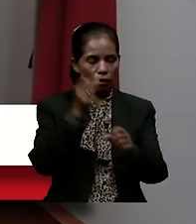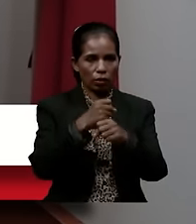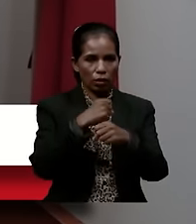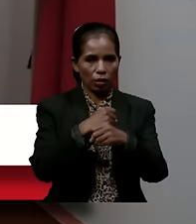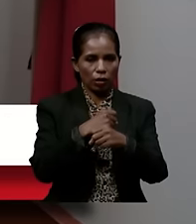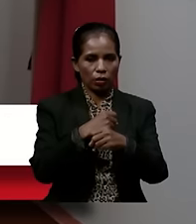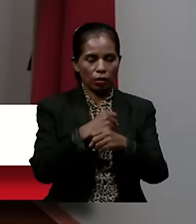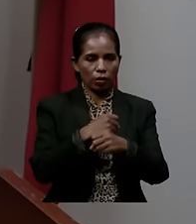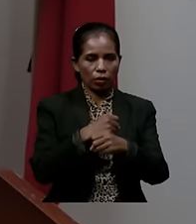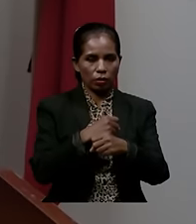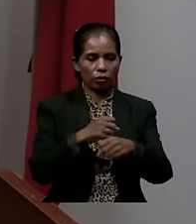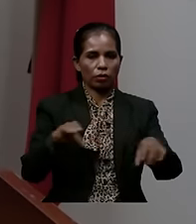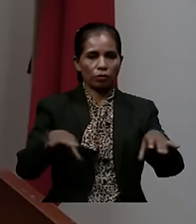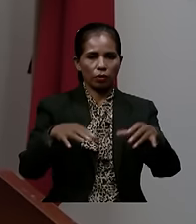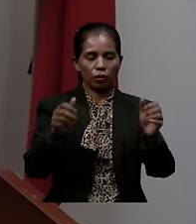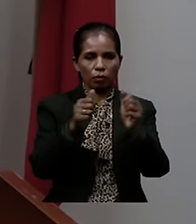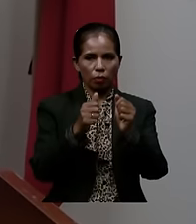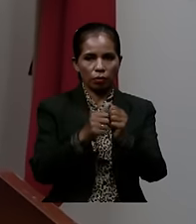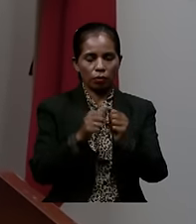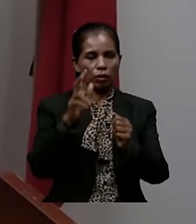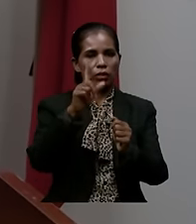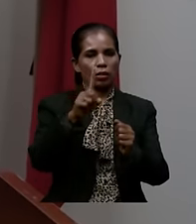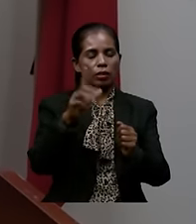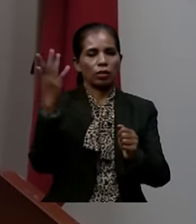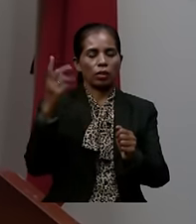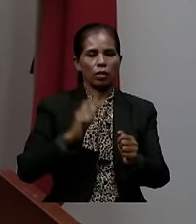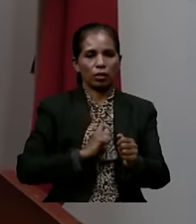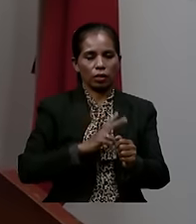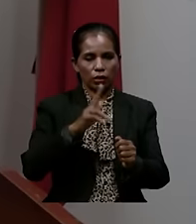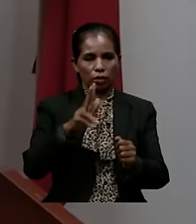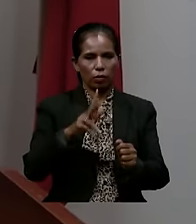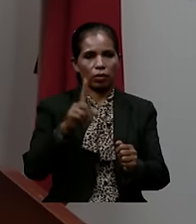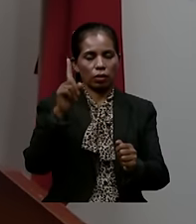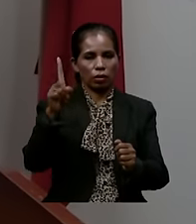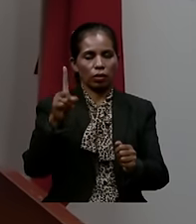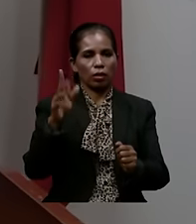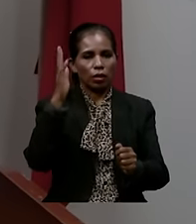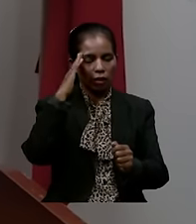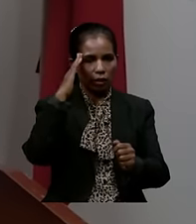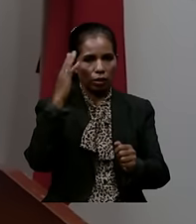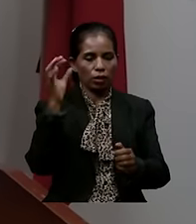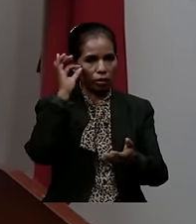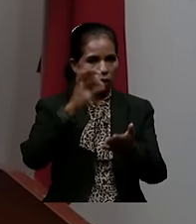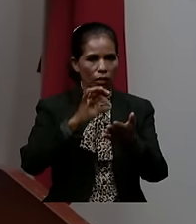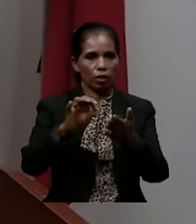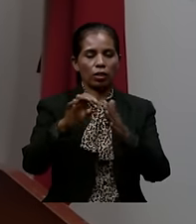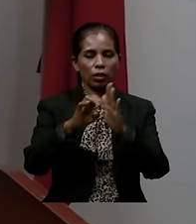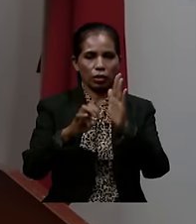Hela, coordenação e da Iatastolo, e da Fali, até Nediankata Secretário de